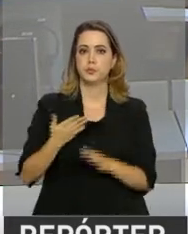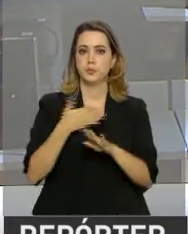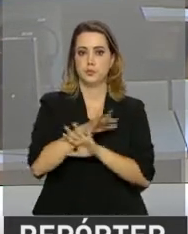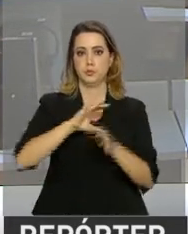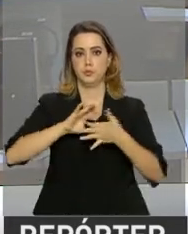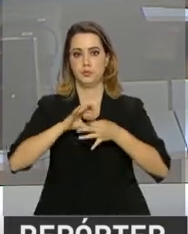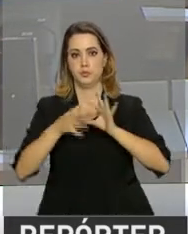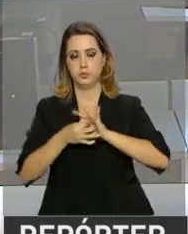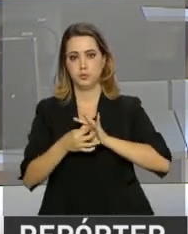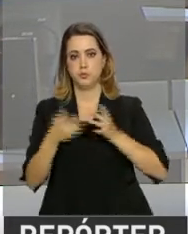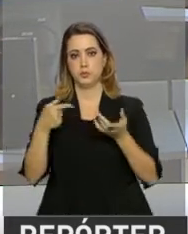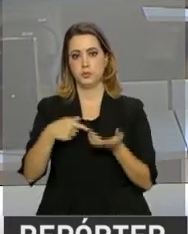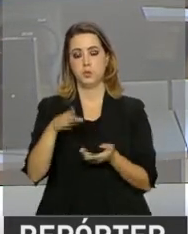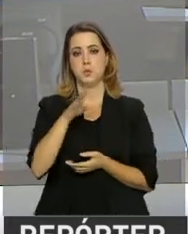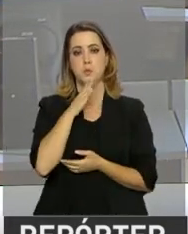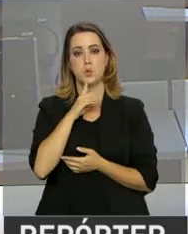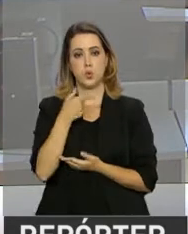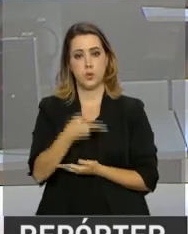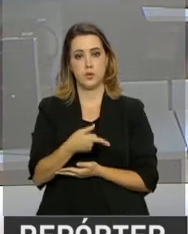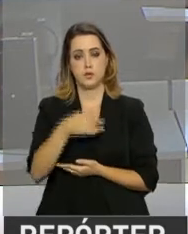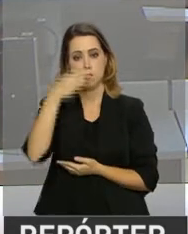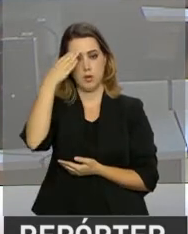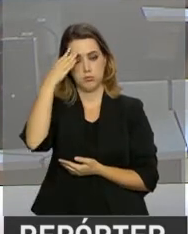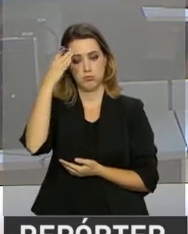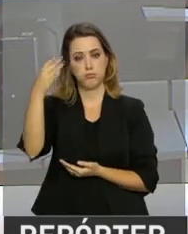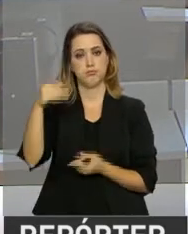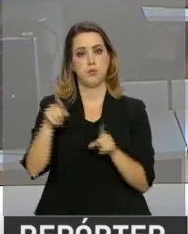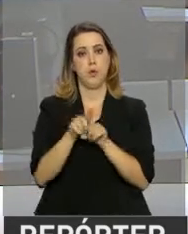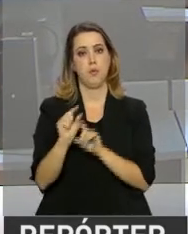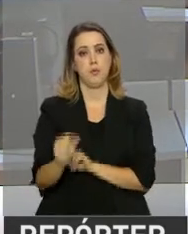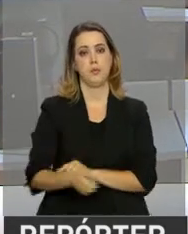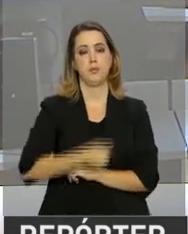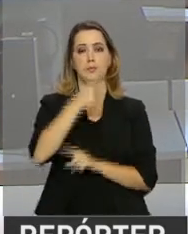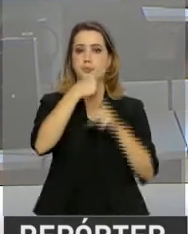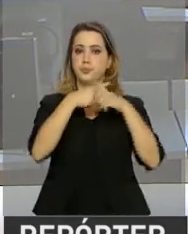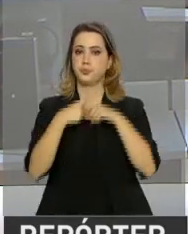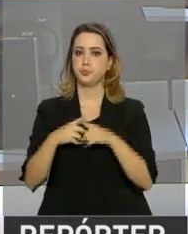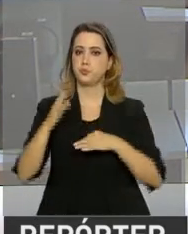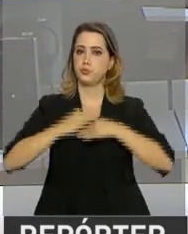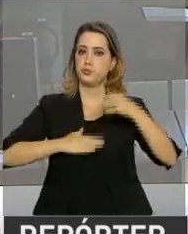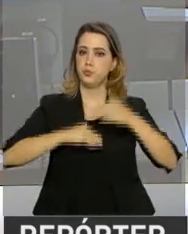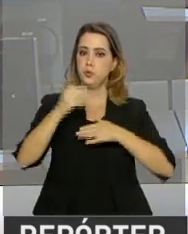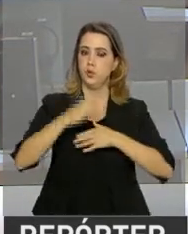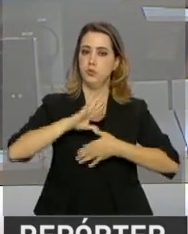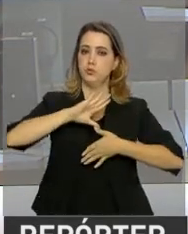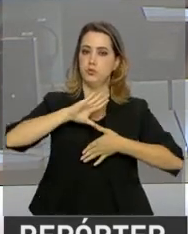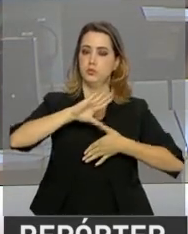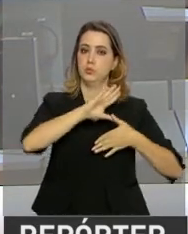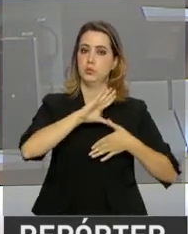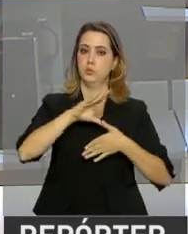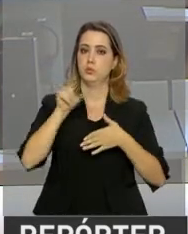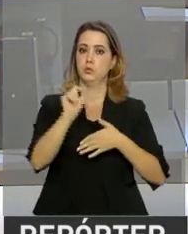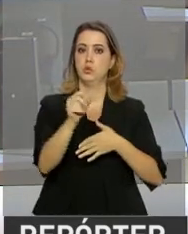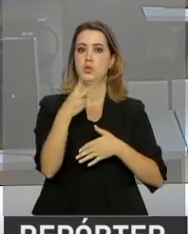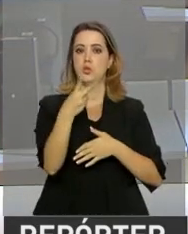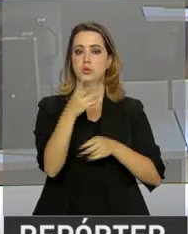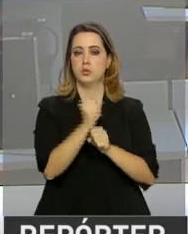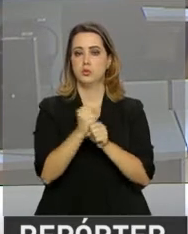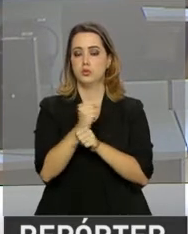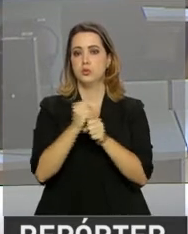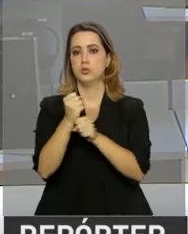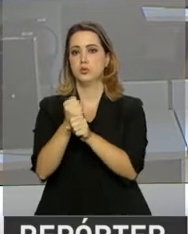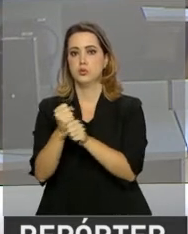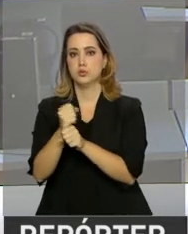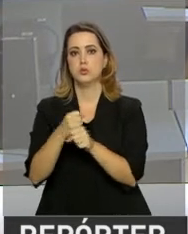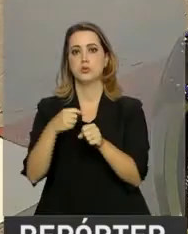conhecimento é a maior competição de educação profissional das américas realizada de dois em dois anos pelo senai o sesi em diferentes cidades